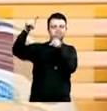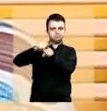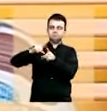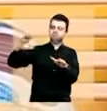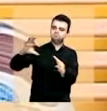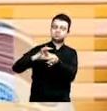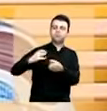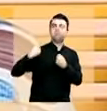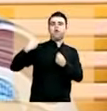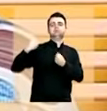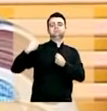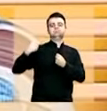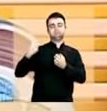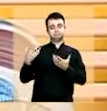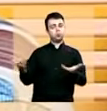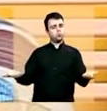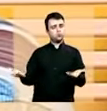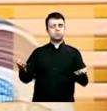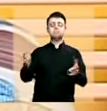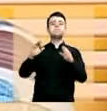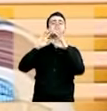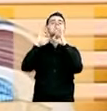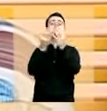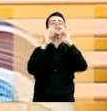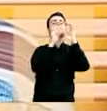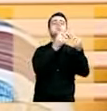nós atendemos